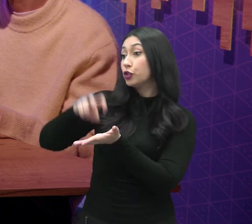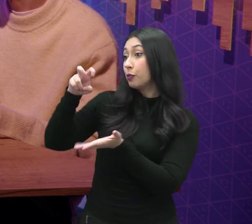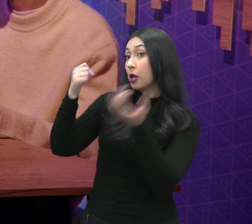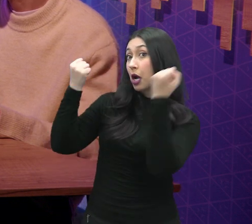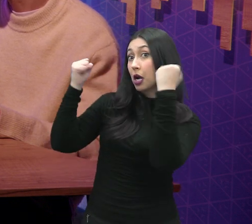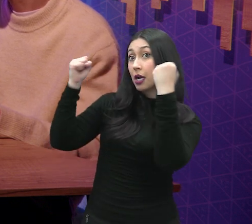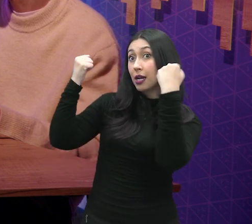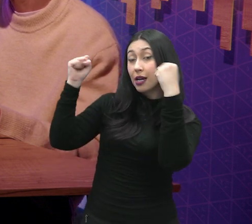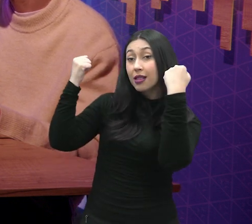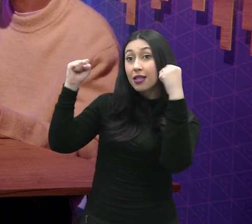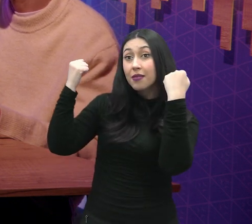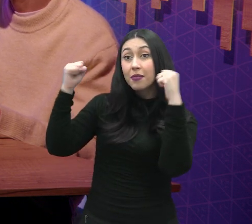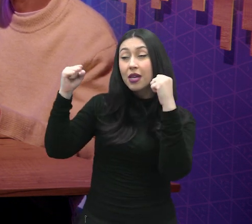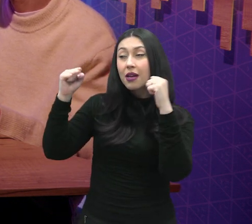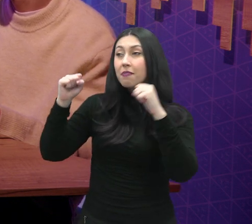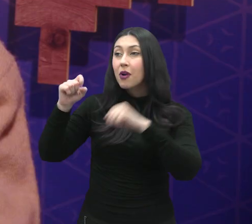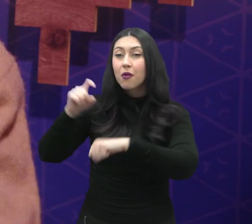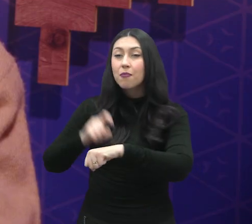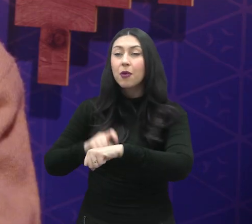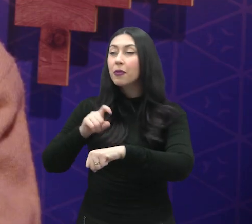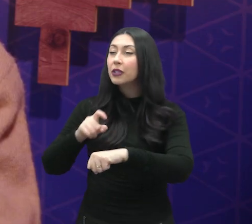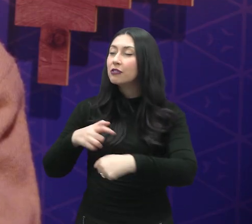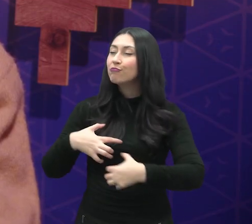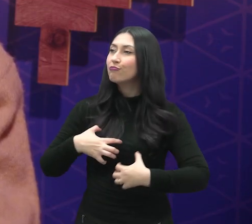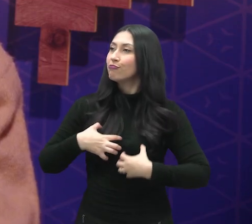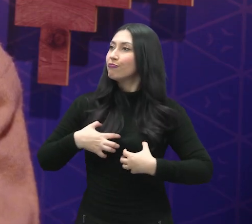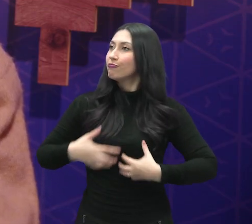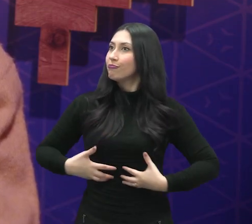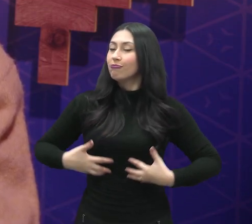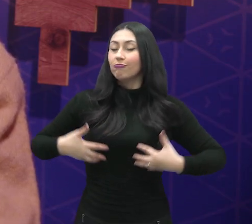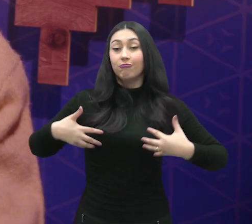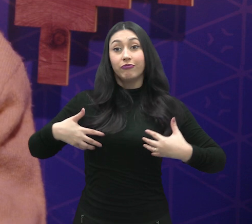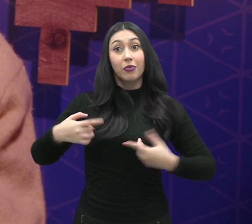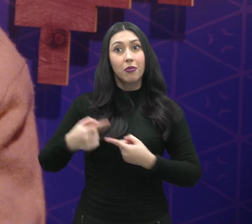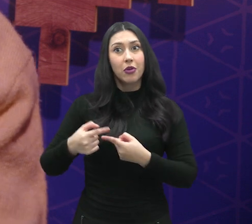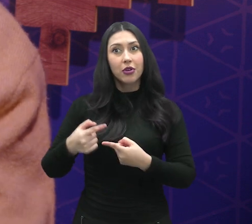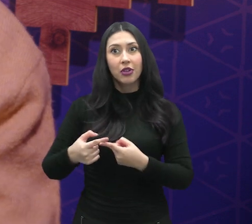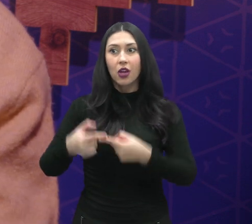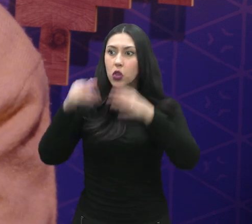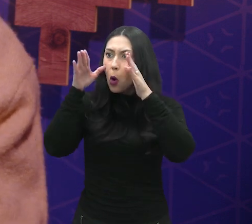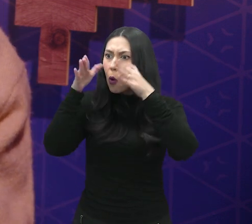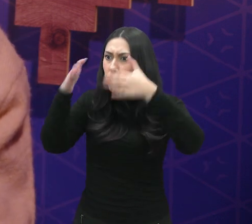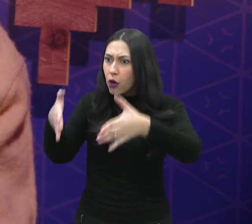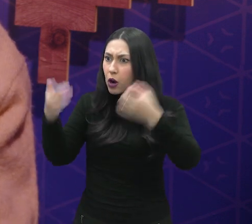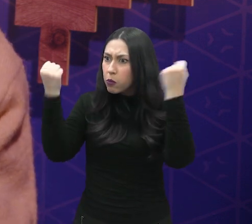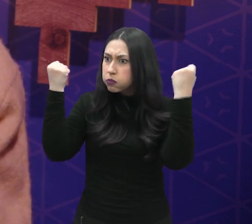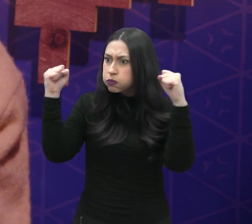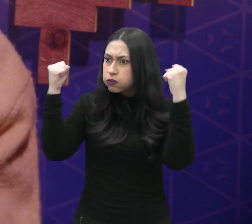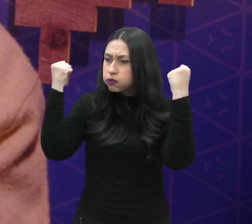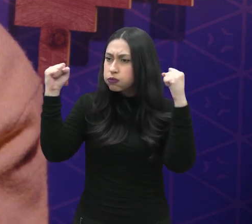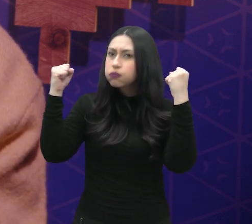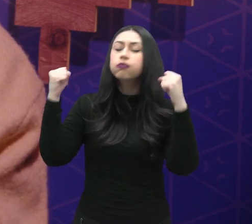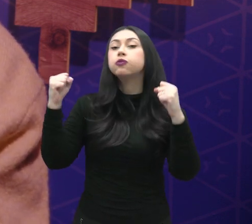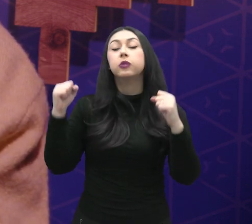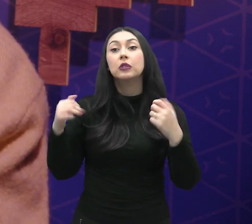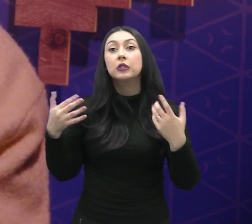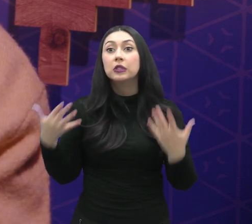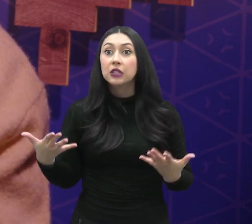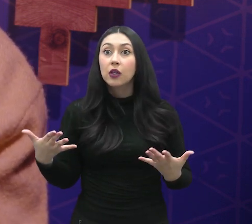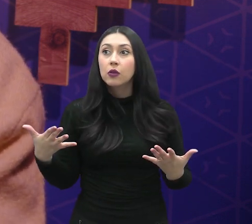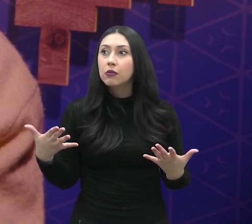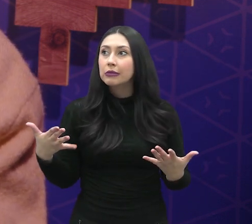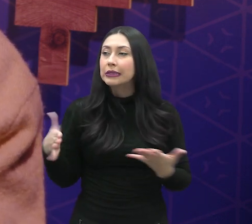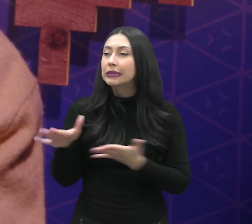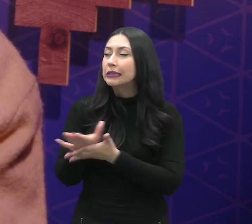absolutamente, né? Eu faço academia de manhã, por exemplo, e é um momento onde que eu me sinto muito bem, porque assim, eu tô extremamente concentrado no que eu tô fazendo